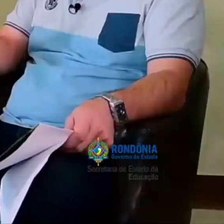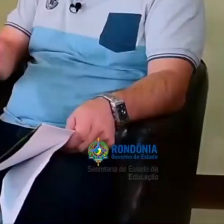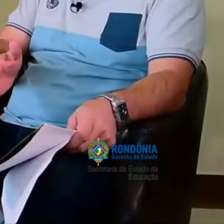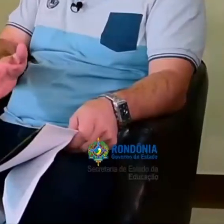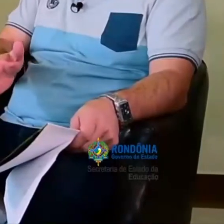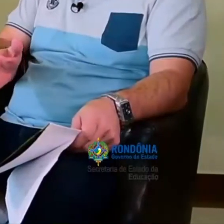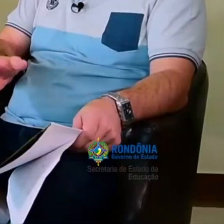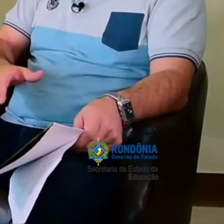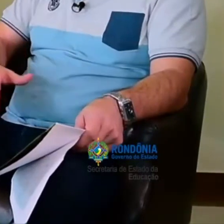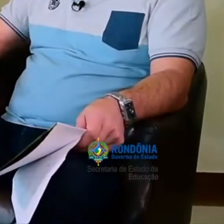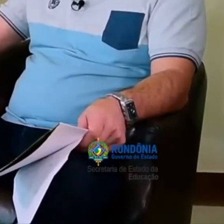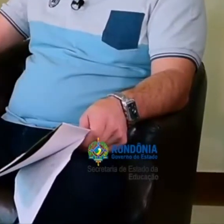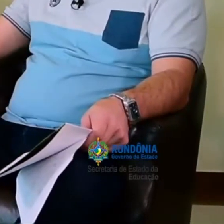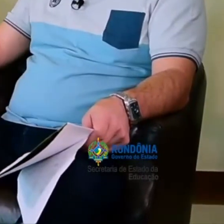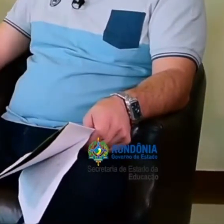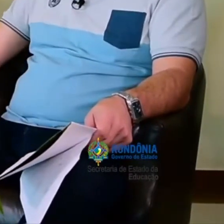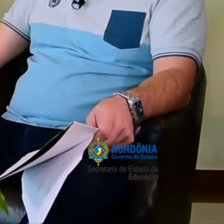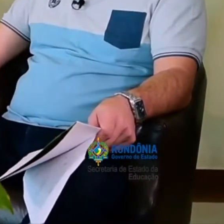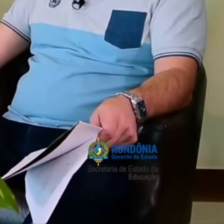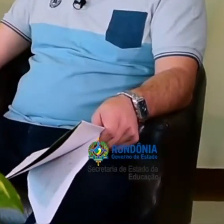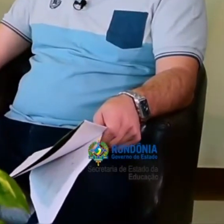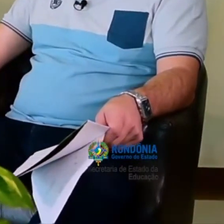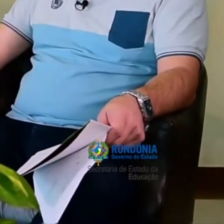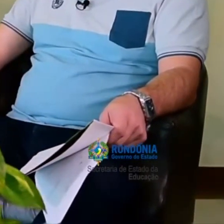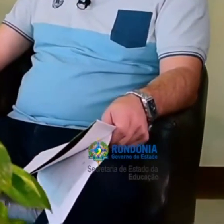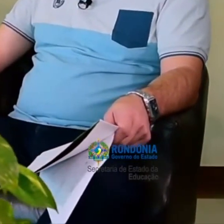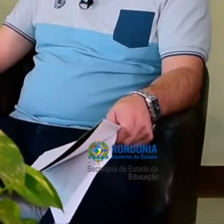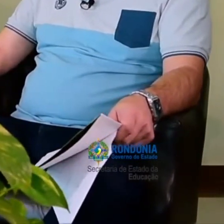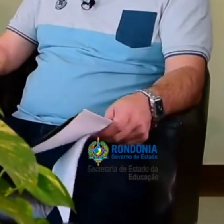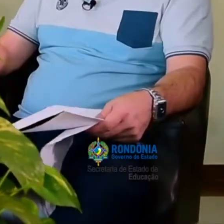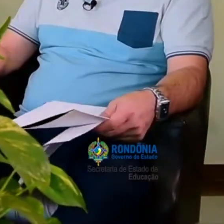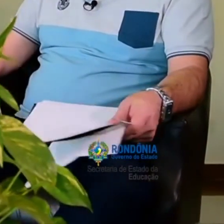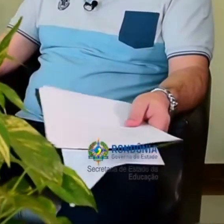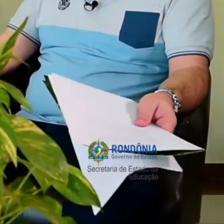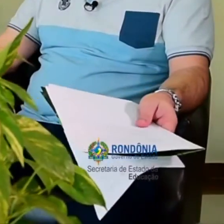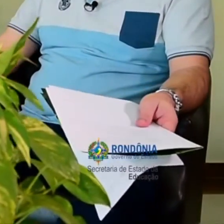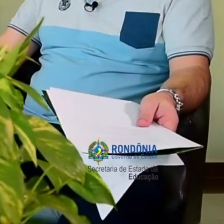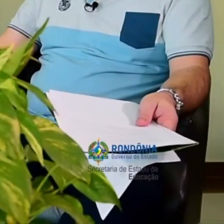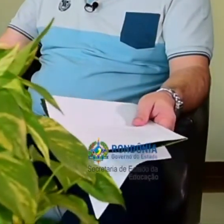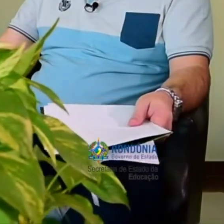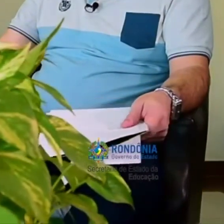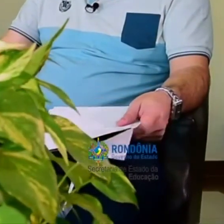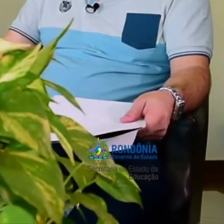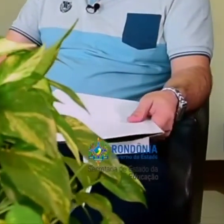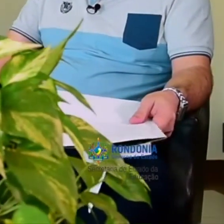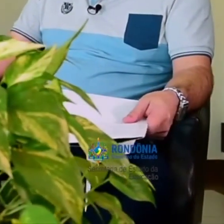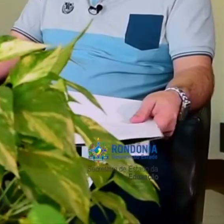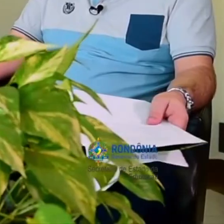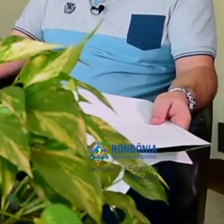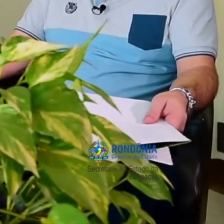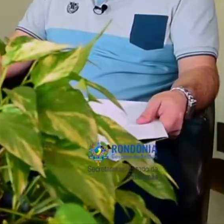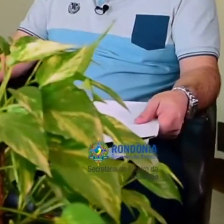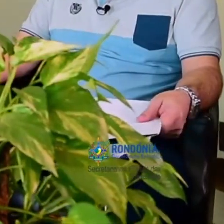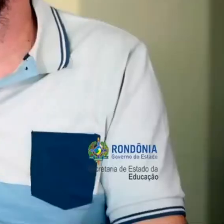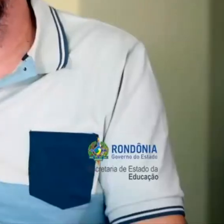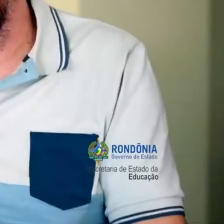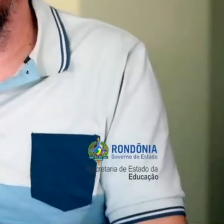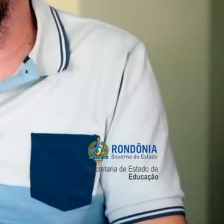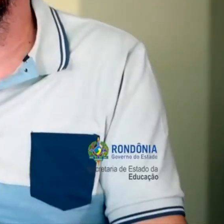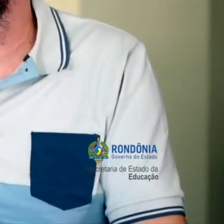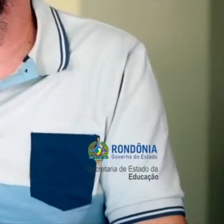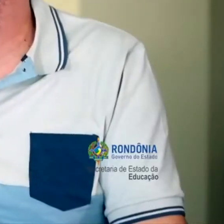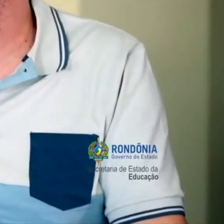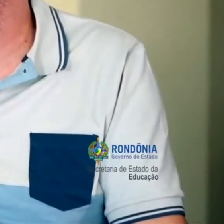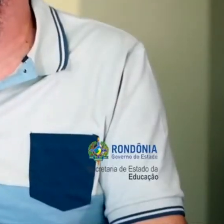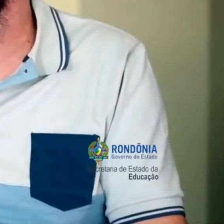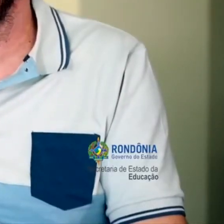mesmo entre fé e razão, e começa a Idade Moderna, onde vem as experiências científicas, o iluminismo,